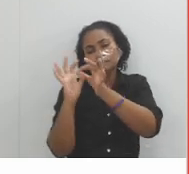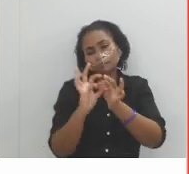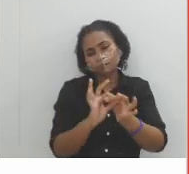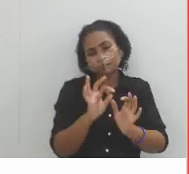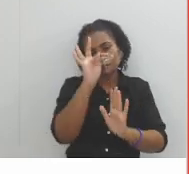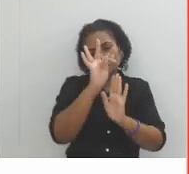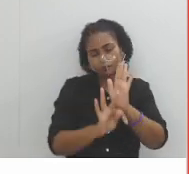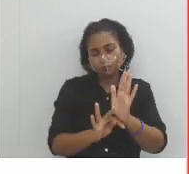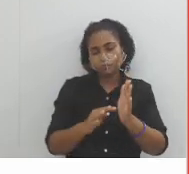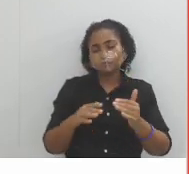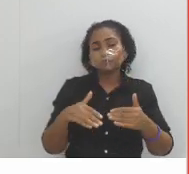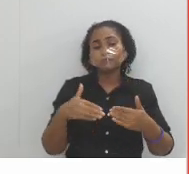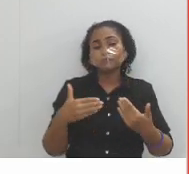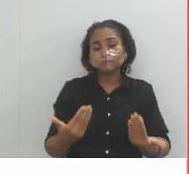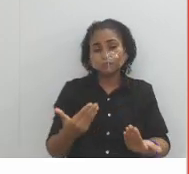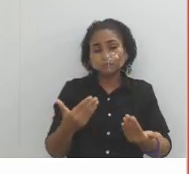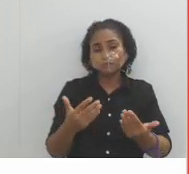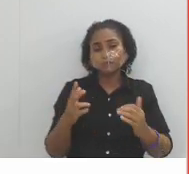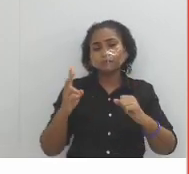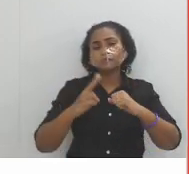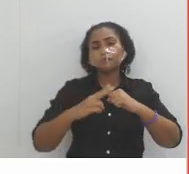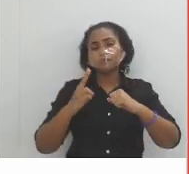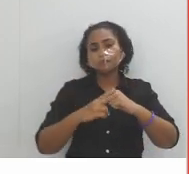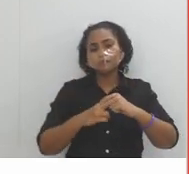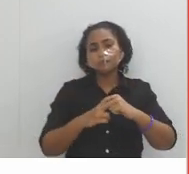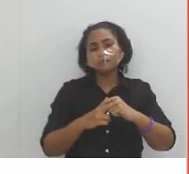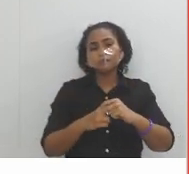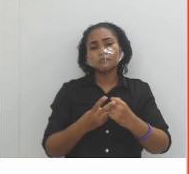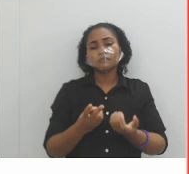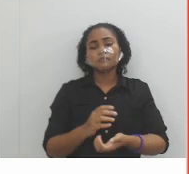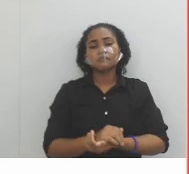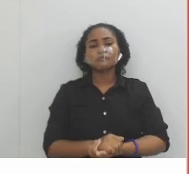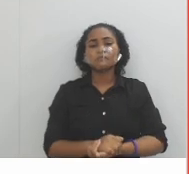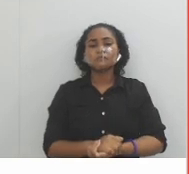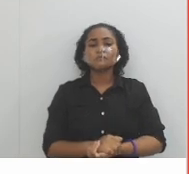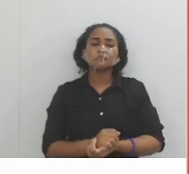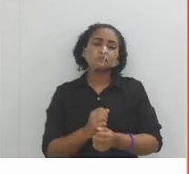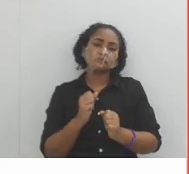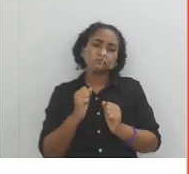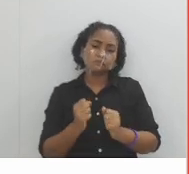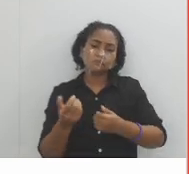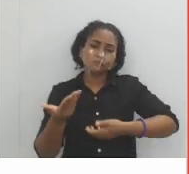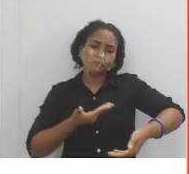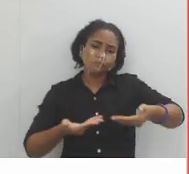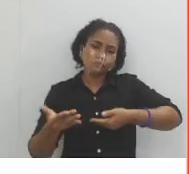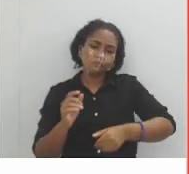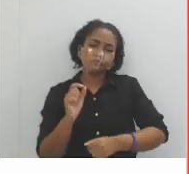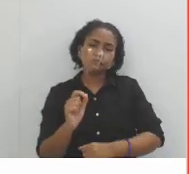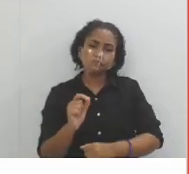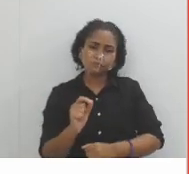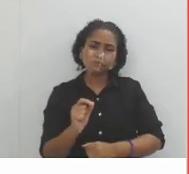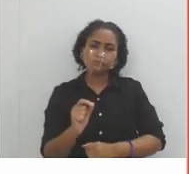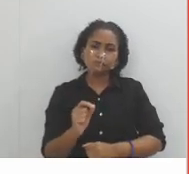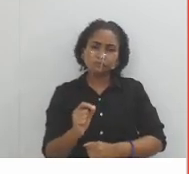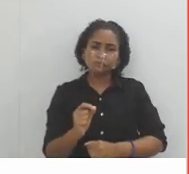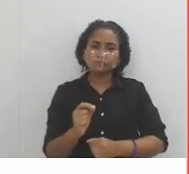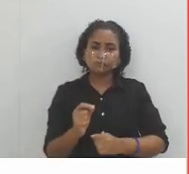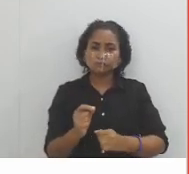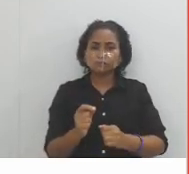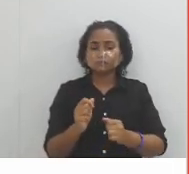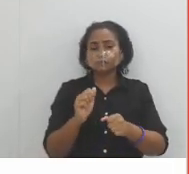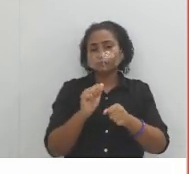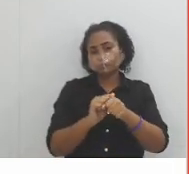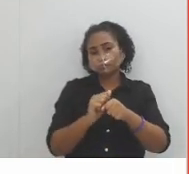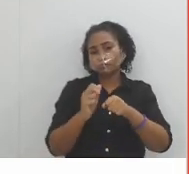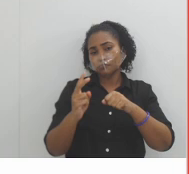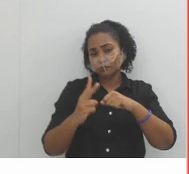texto, tá? E esses verbos, eles podem estar relacionados a adjuntos